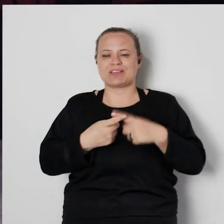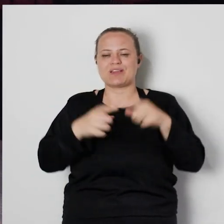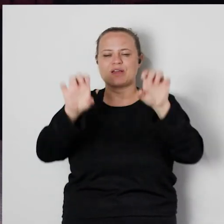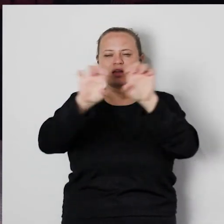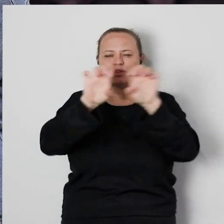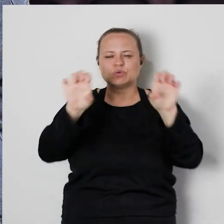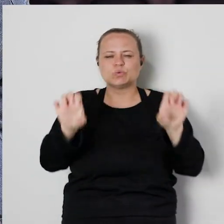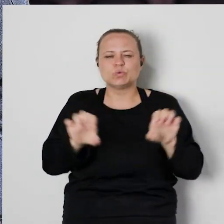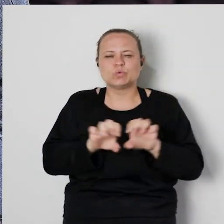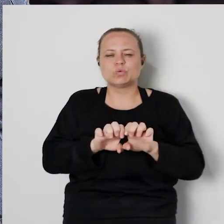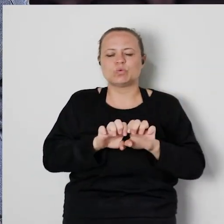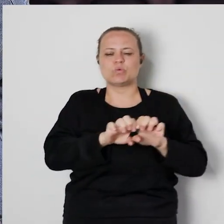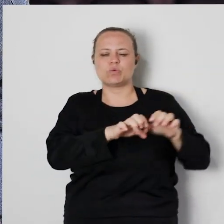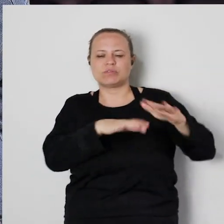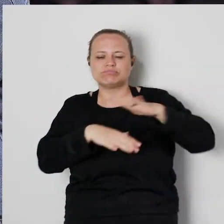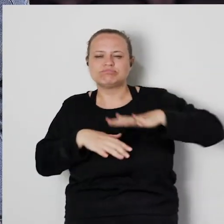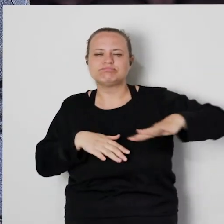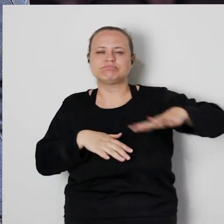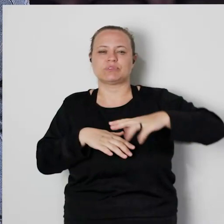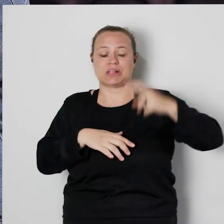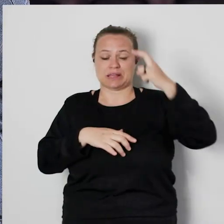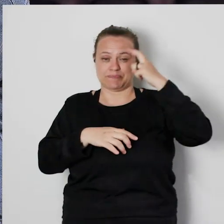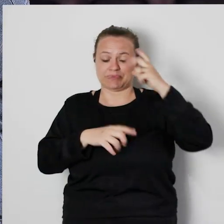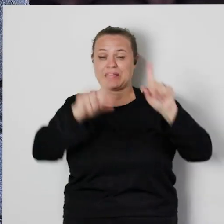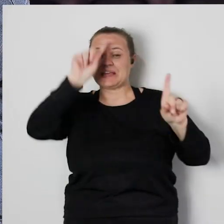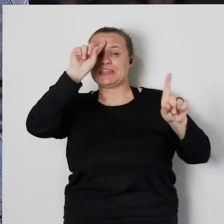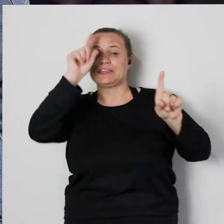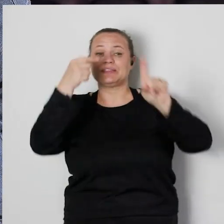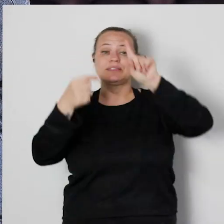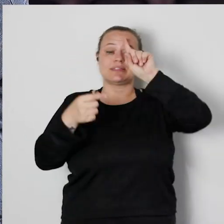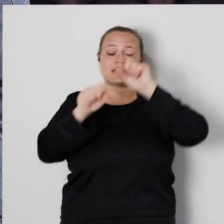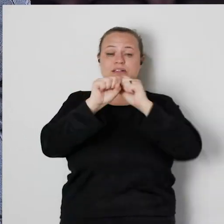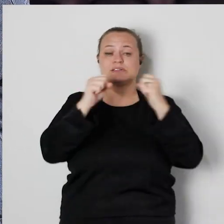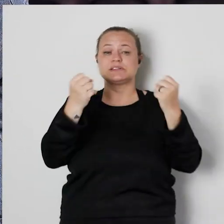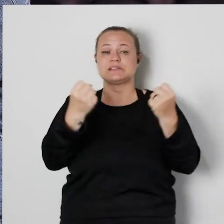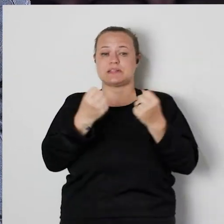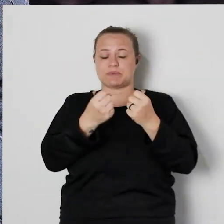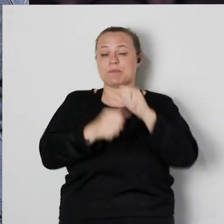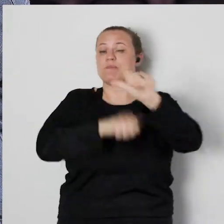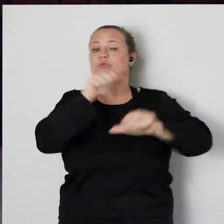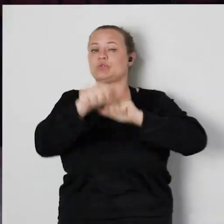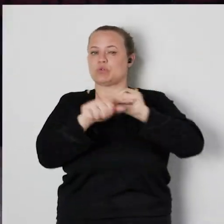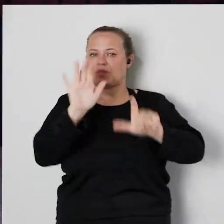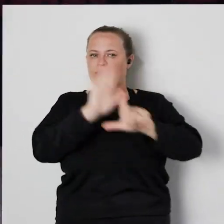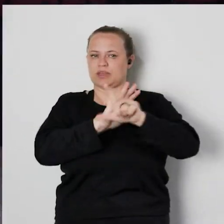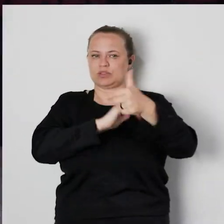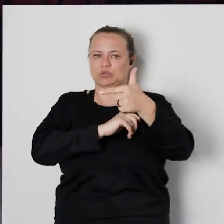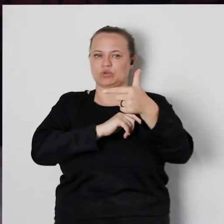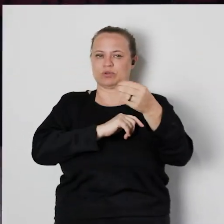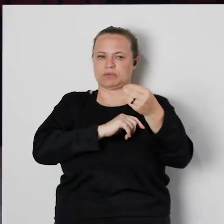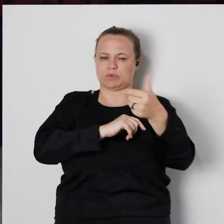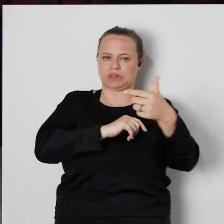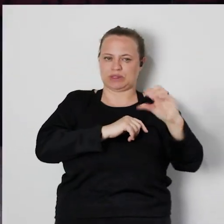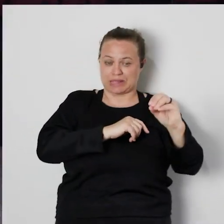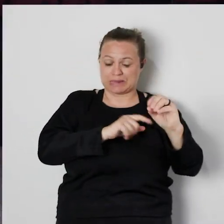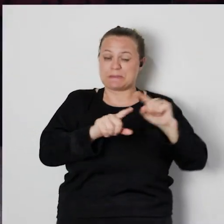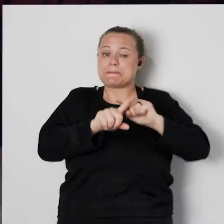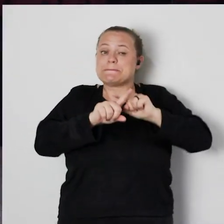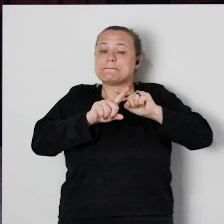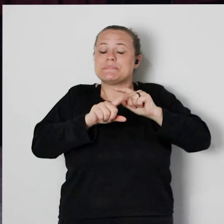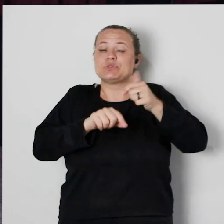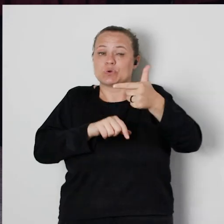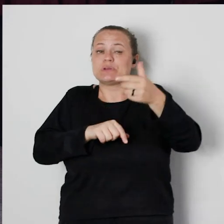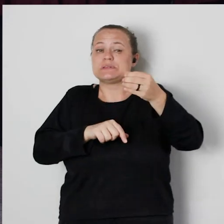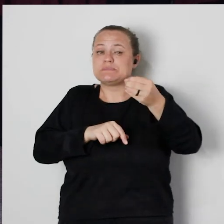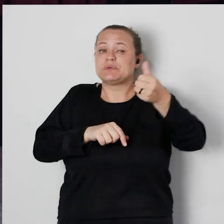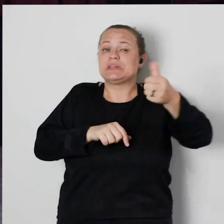últimos anos, ele foi fundamental porque a gente chama de estruturar o campo da cultura. A ideia do sistema, na verdade,